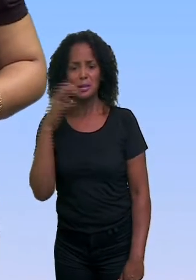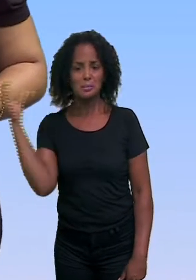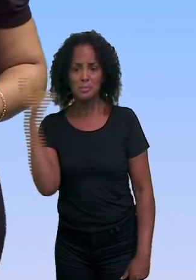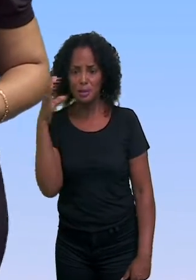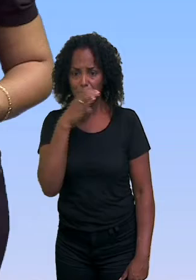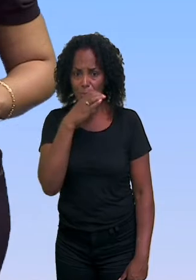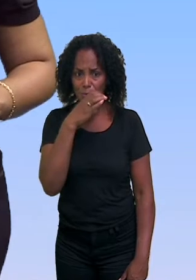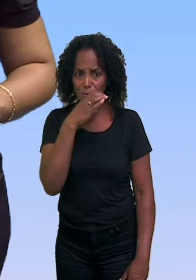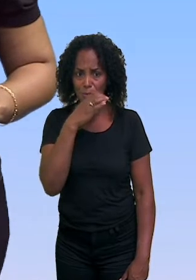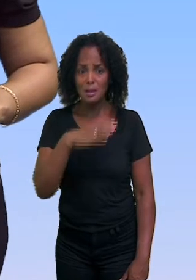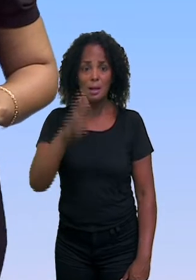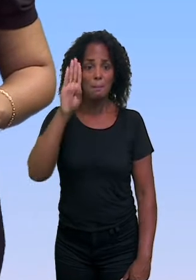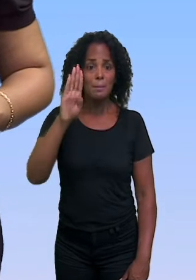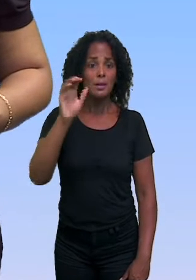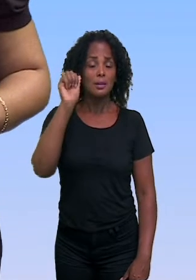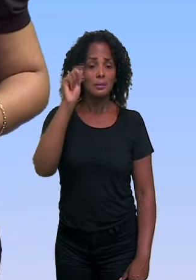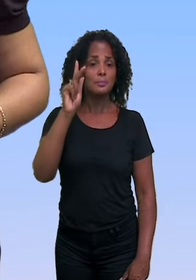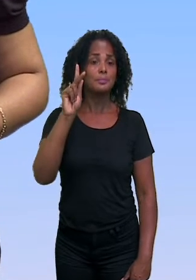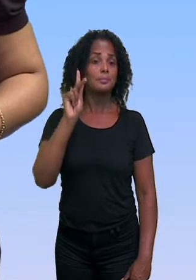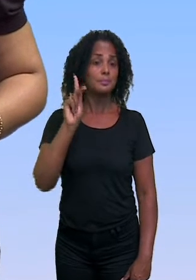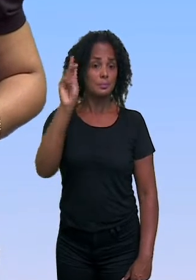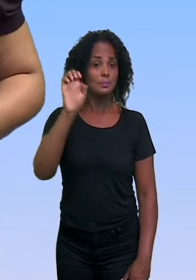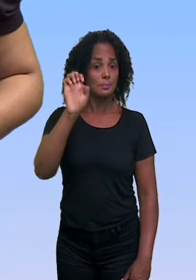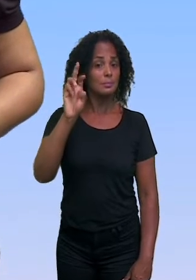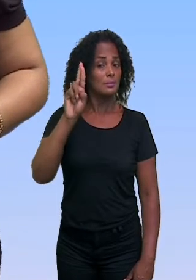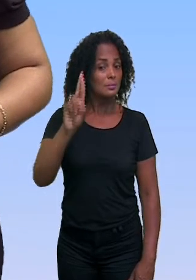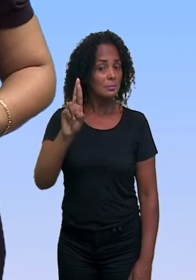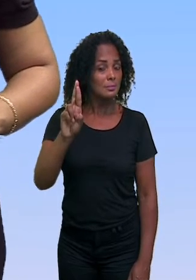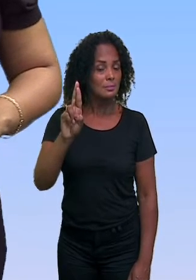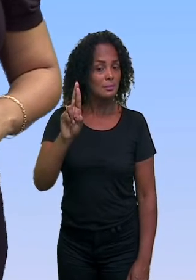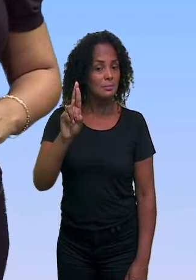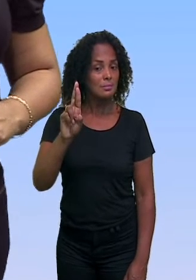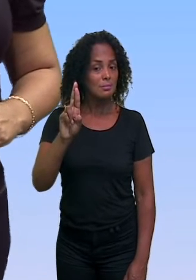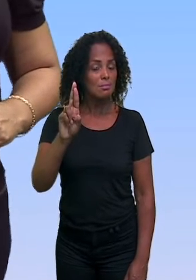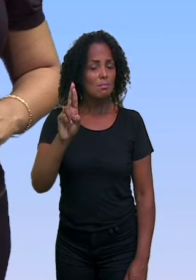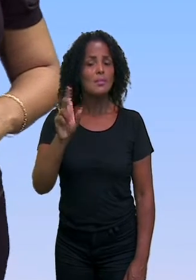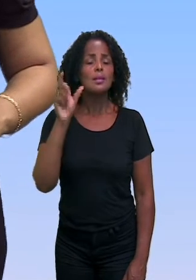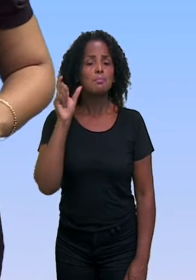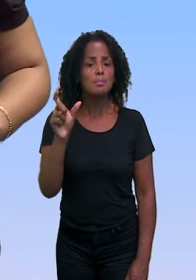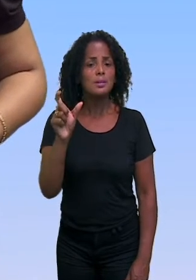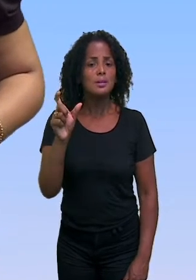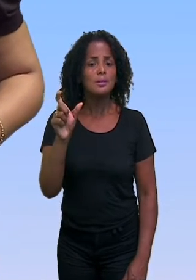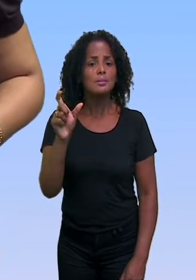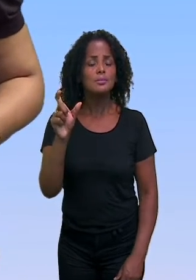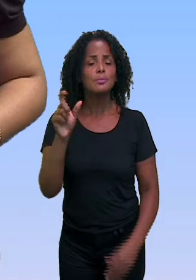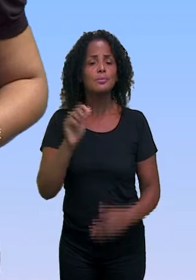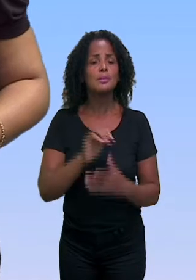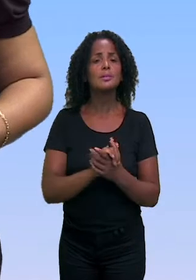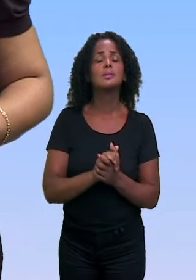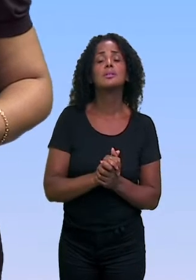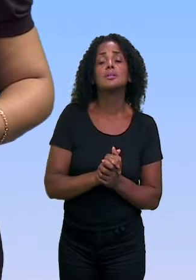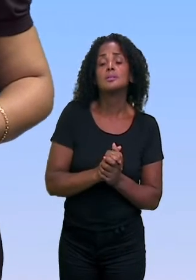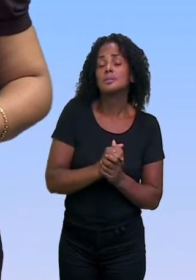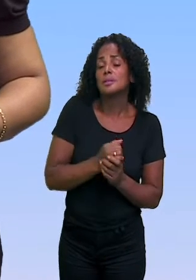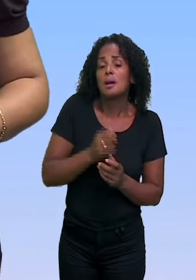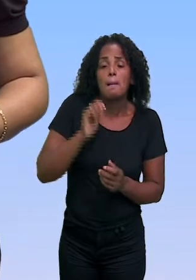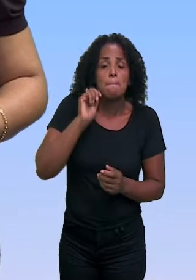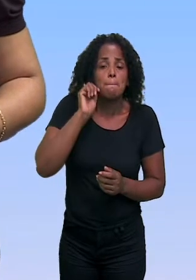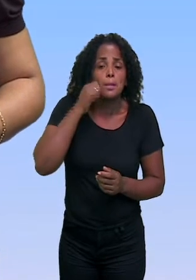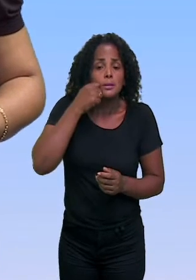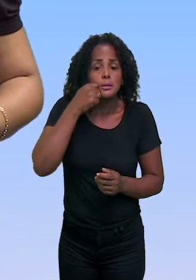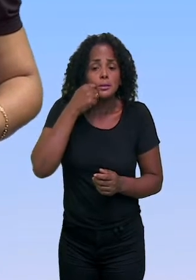rápido be Eike e ar que forma a palavra Baker que é o nosso